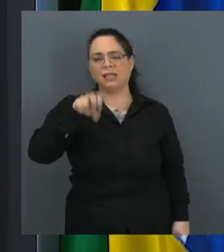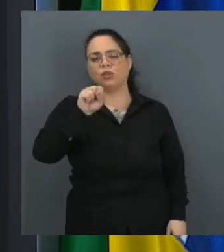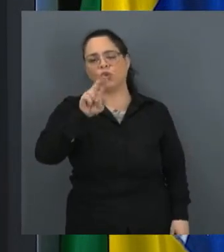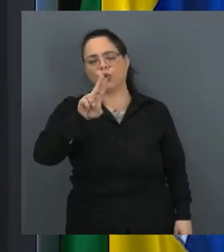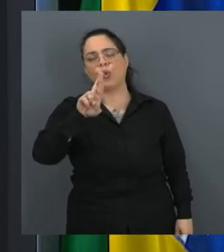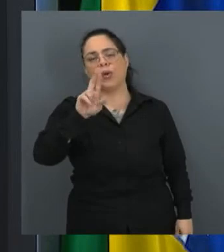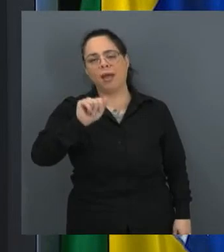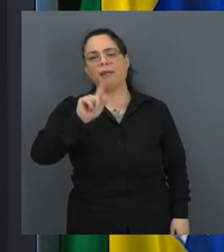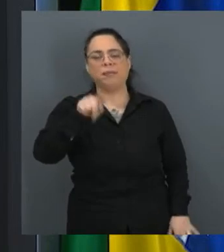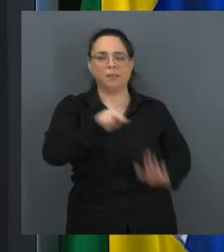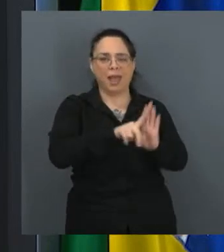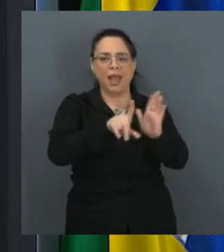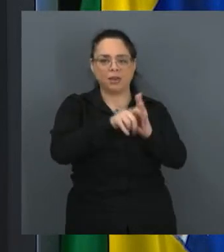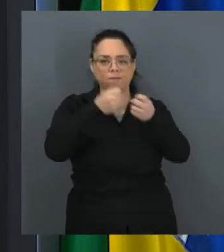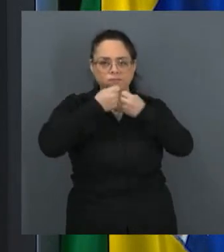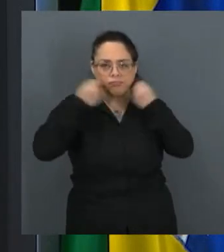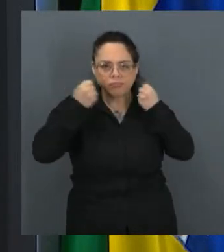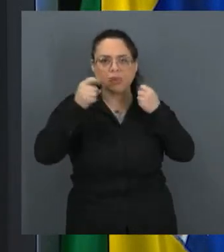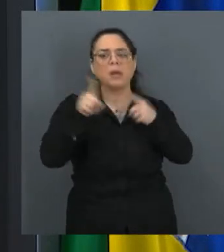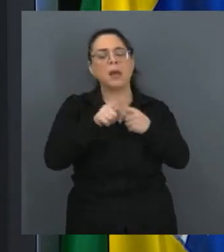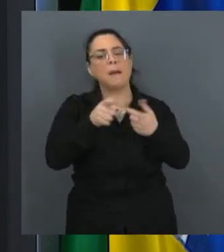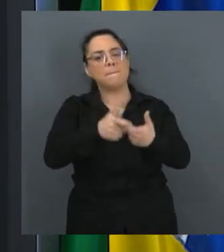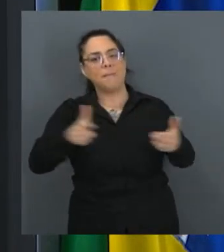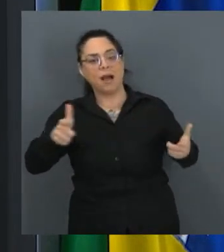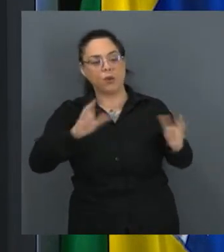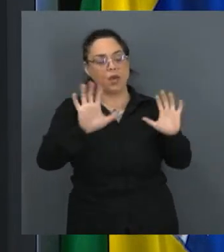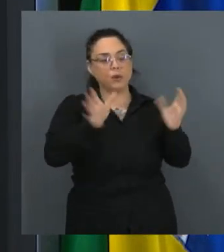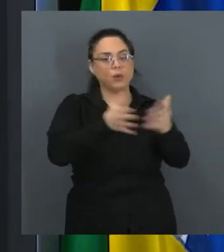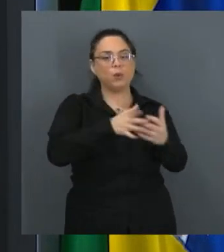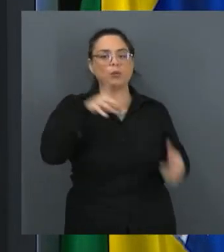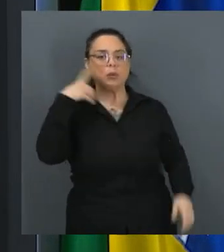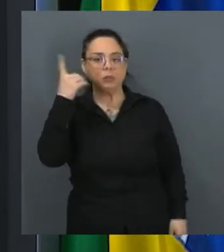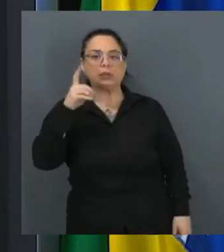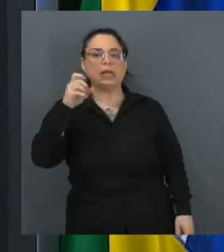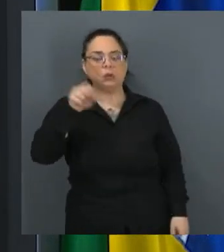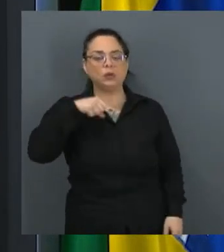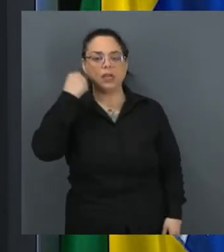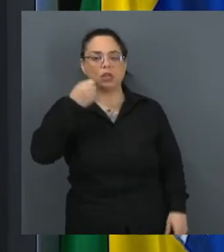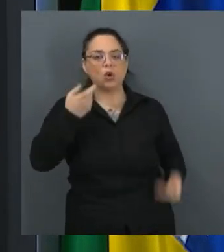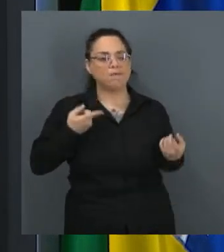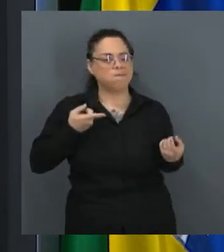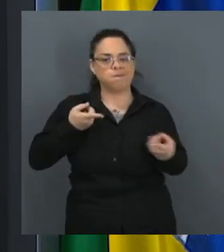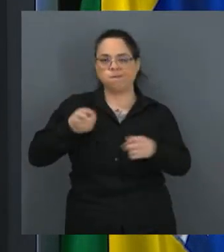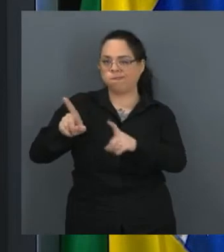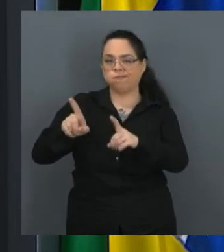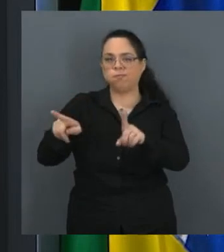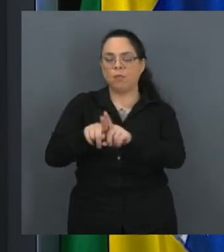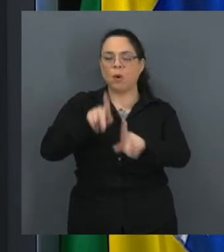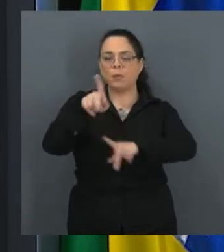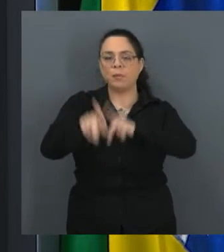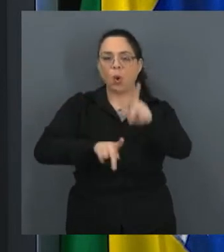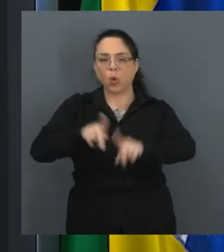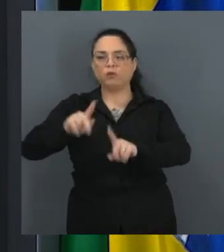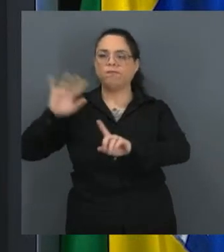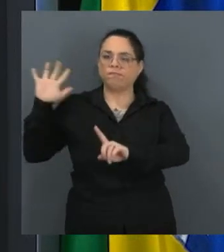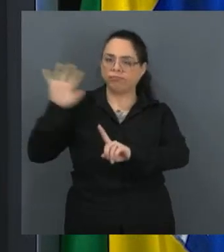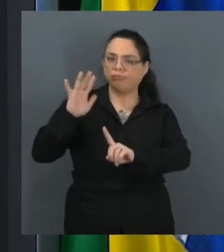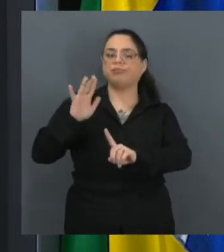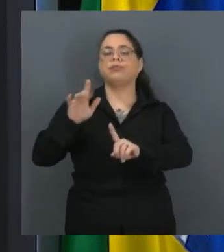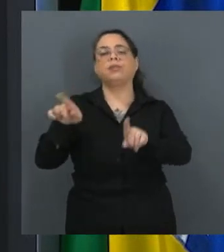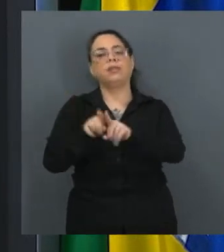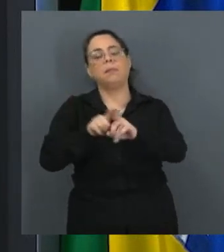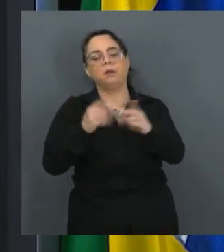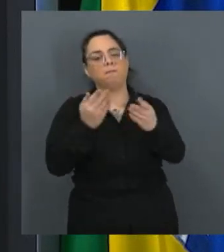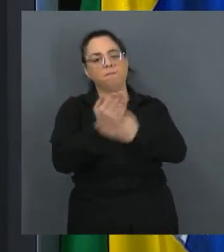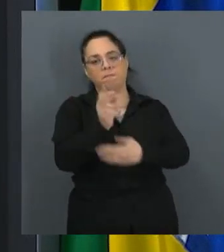Foi, portanto, repudiado pela maioria dos parlamentares em virtude da pressão popular e a urgência não foi